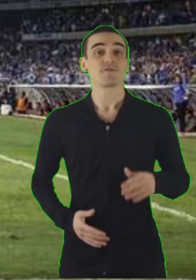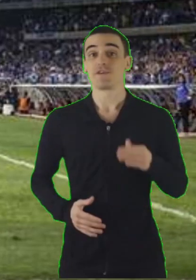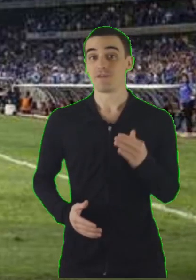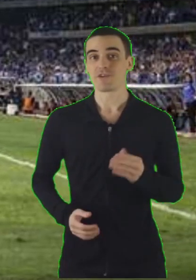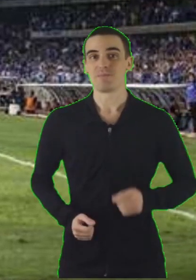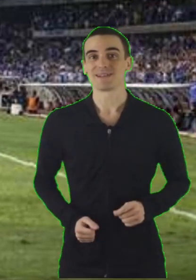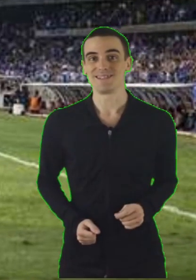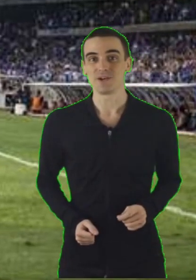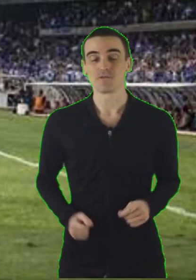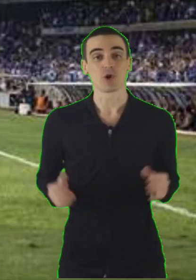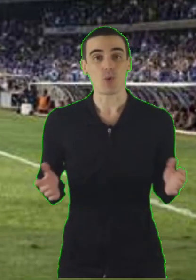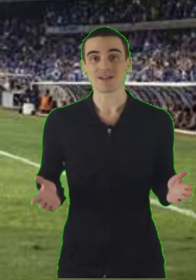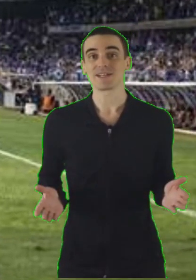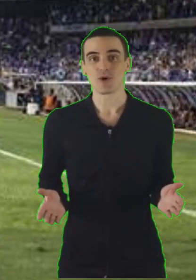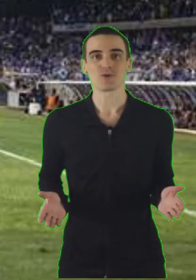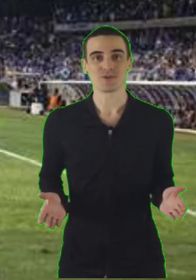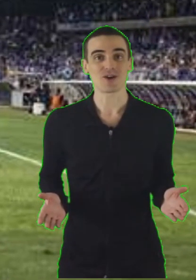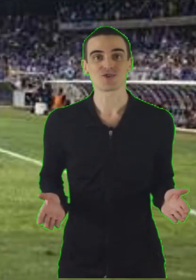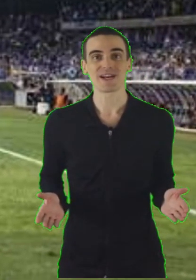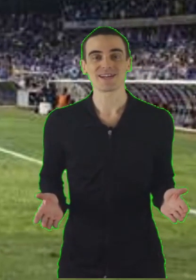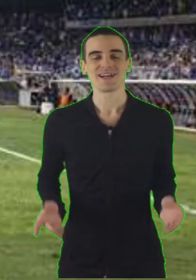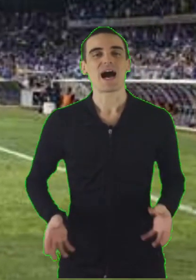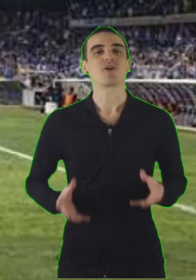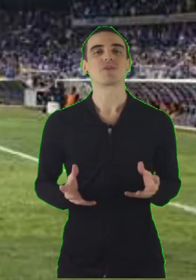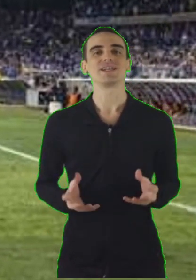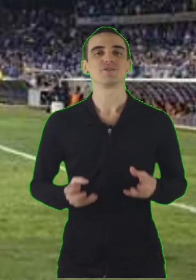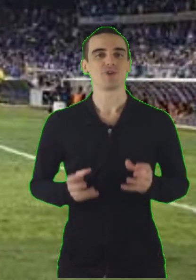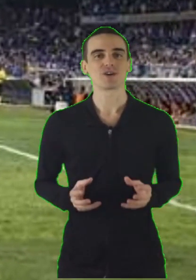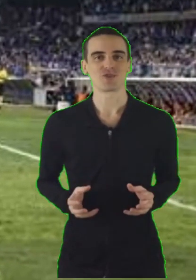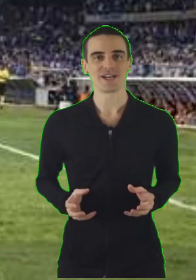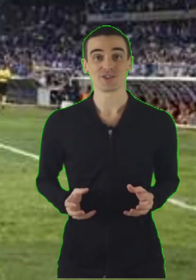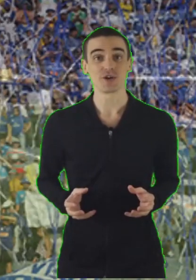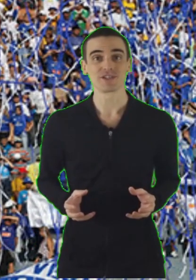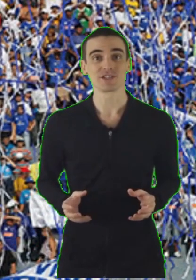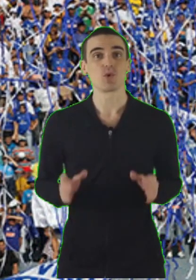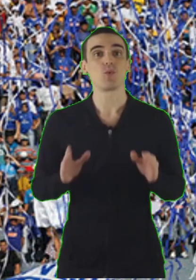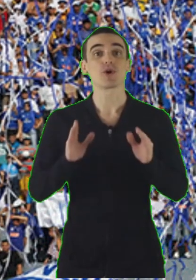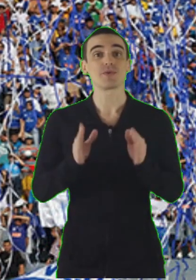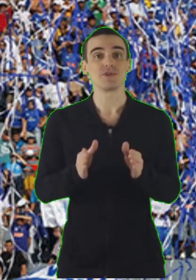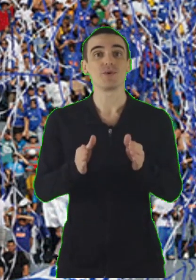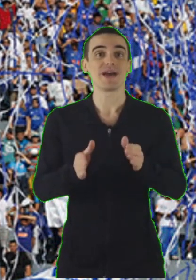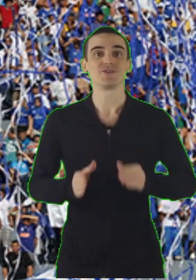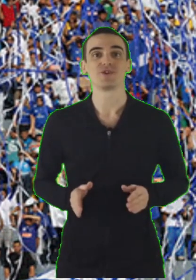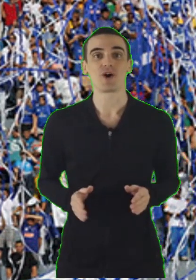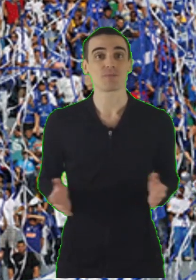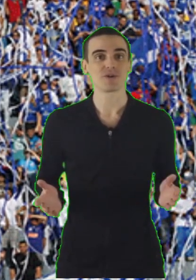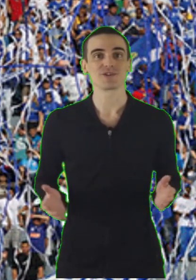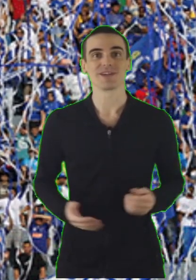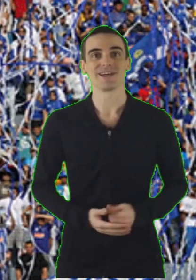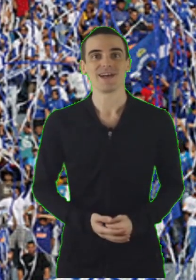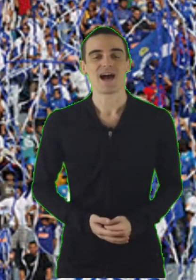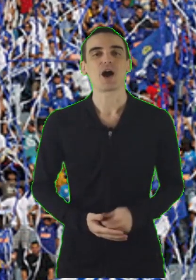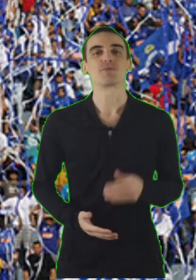aconteceu agora meia chegando a raposa veja mais fala torcedor do Cruzeiro